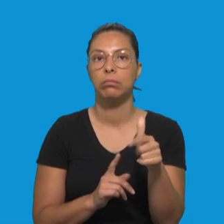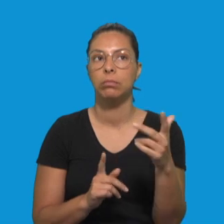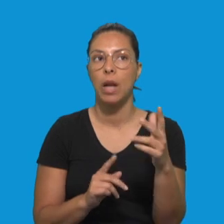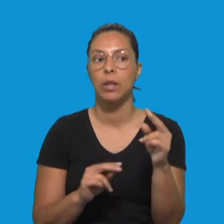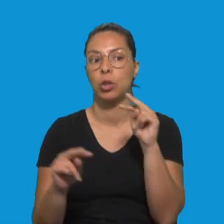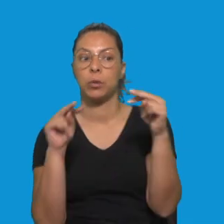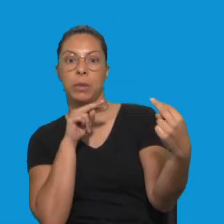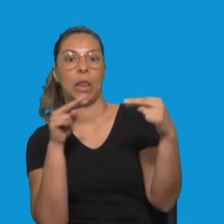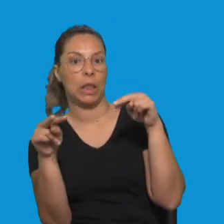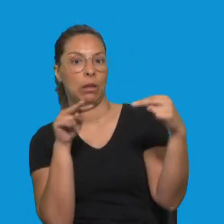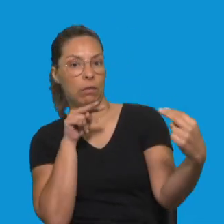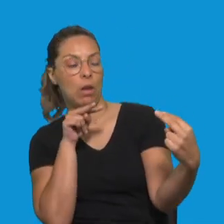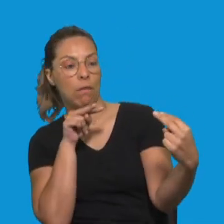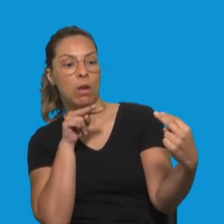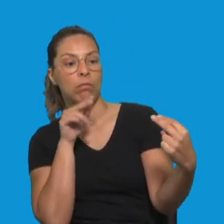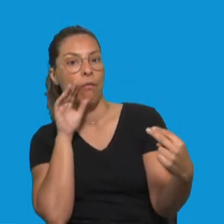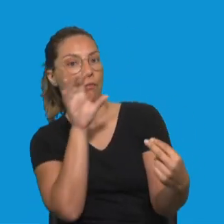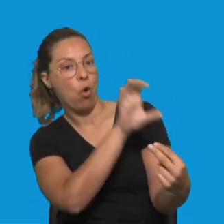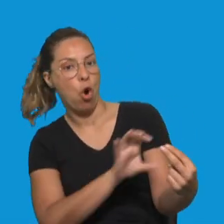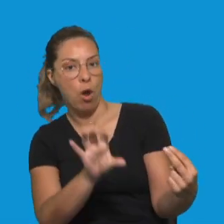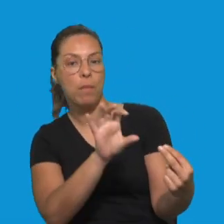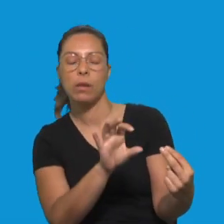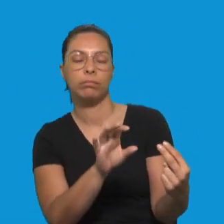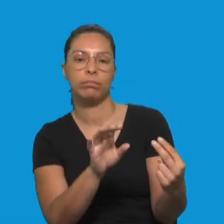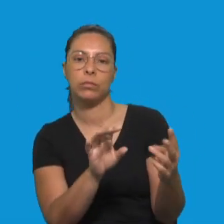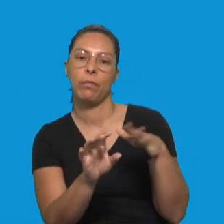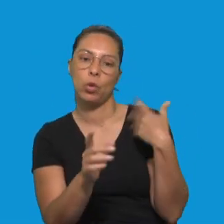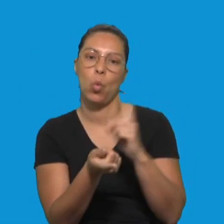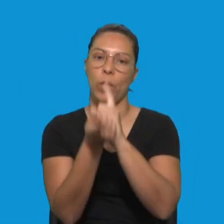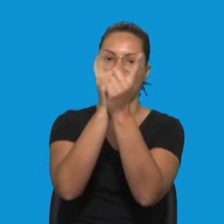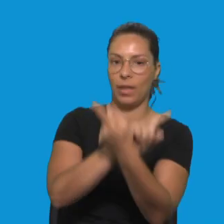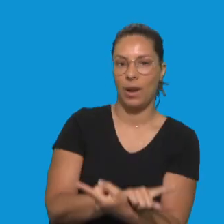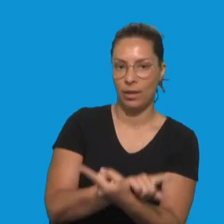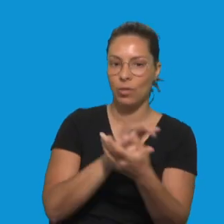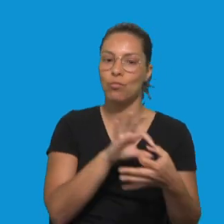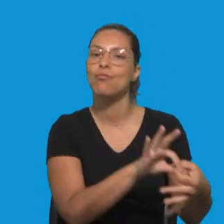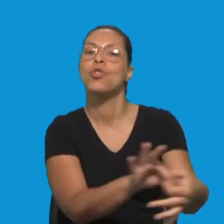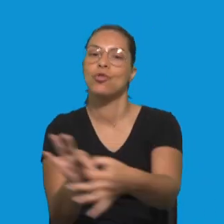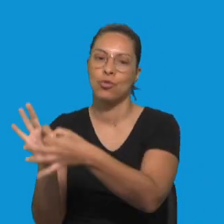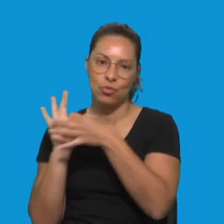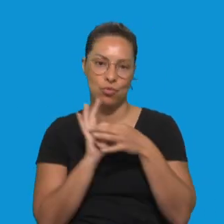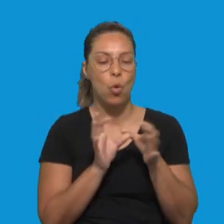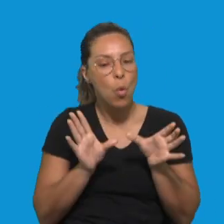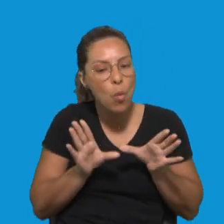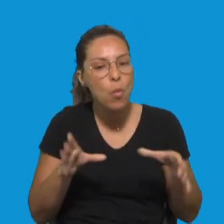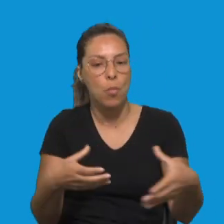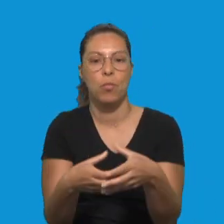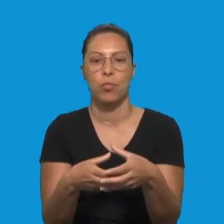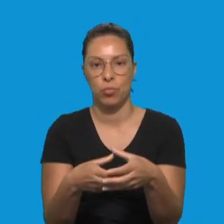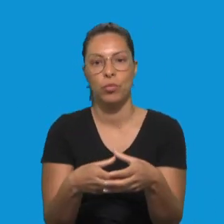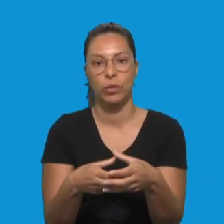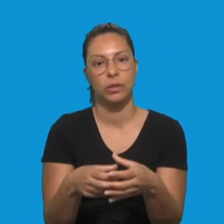perspectiva, desta forma de ser e de estar, passou-se exatamente para uma vivência de comunhão e de comunidade que depois vai ser